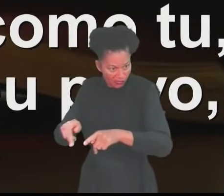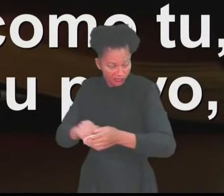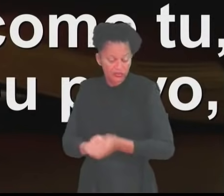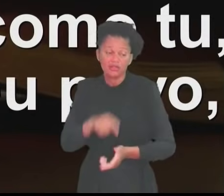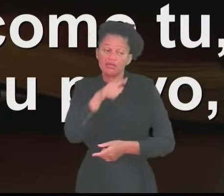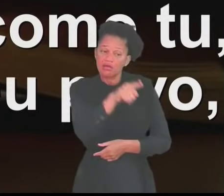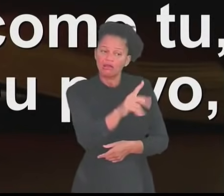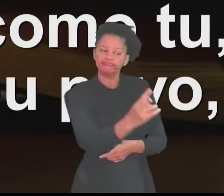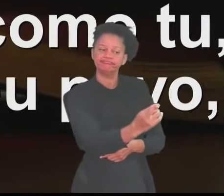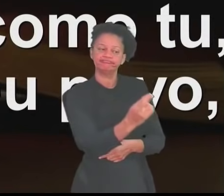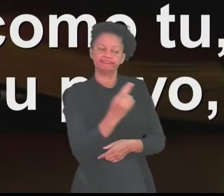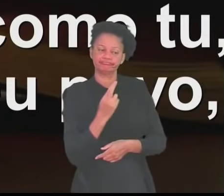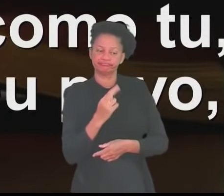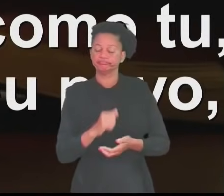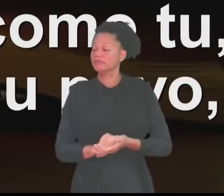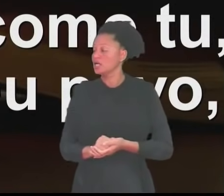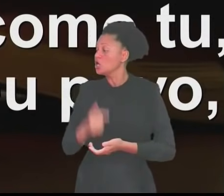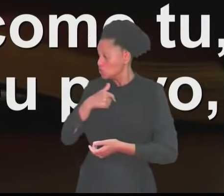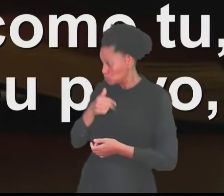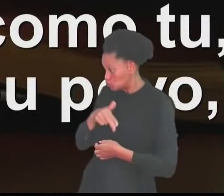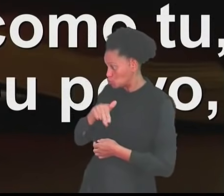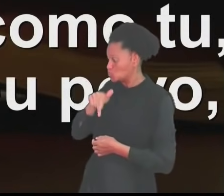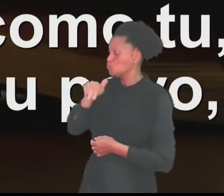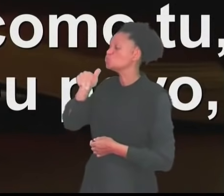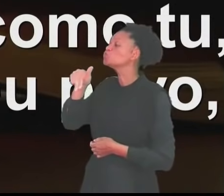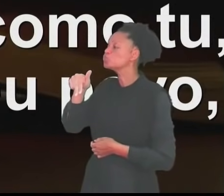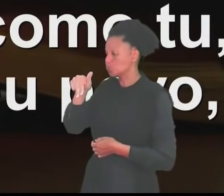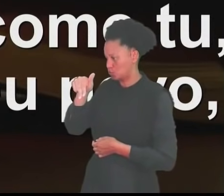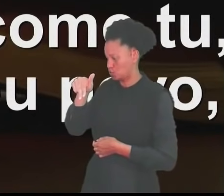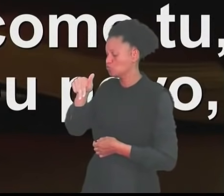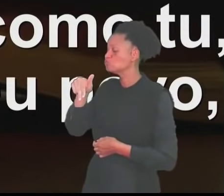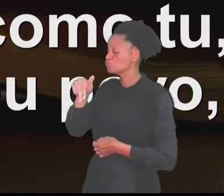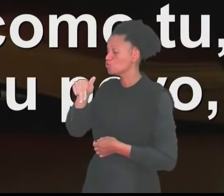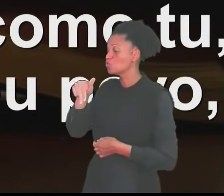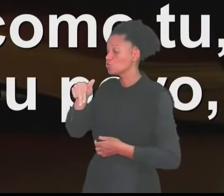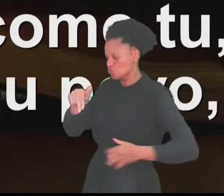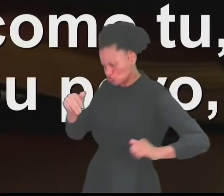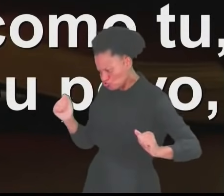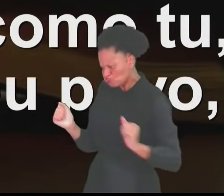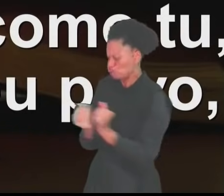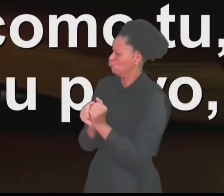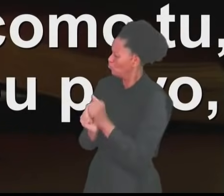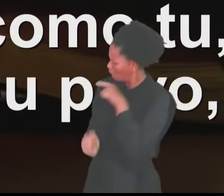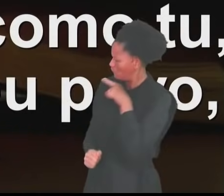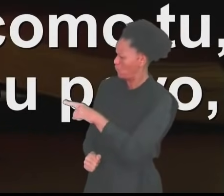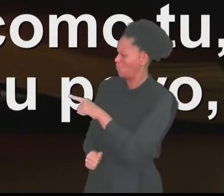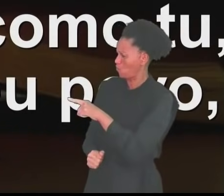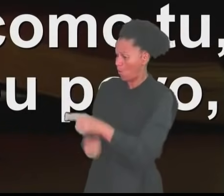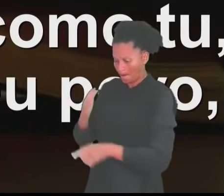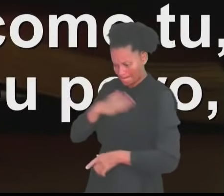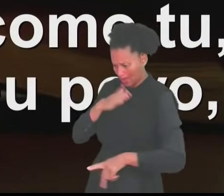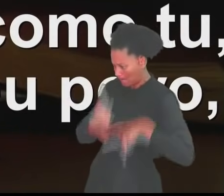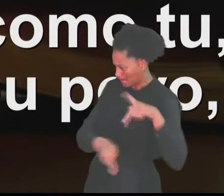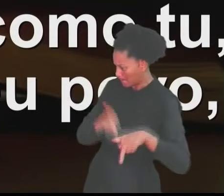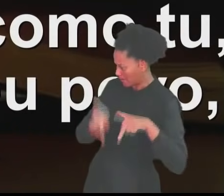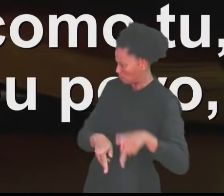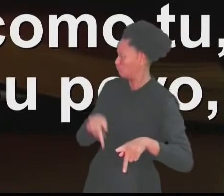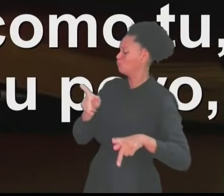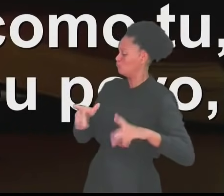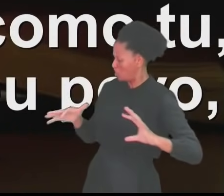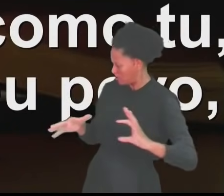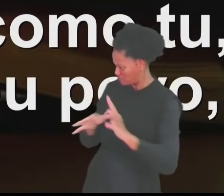ele: subirei, e eu serei como tu, o meu povo como o